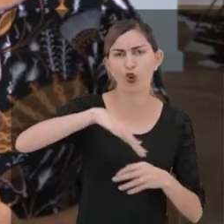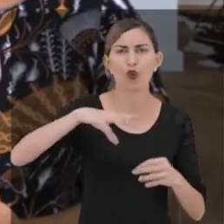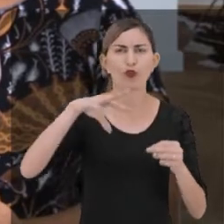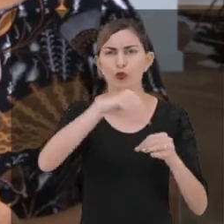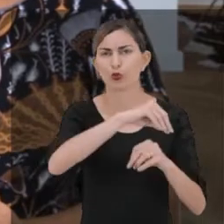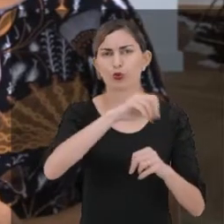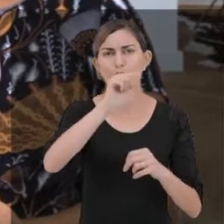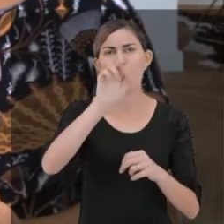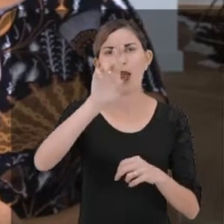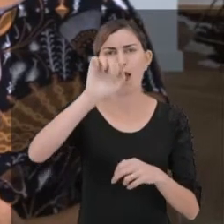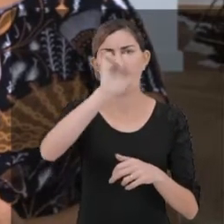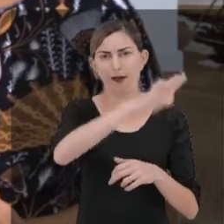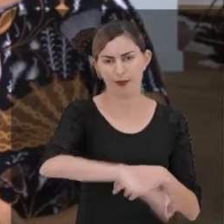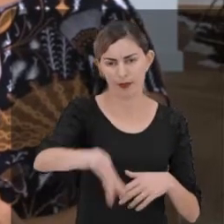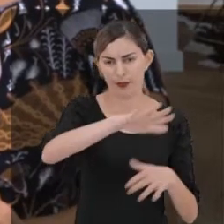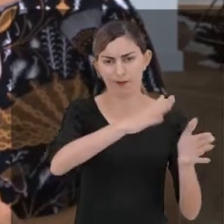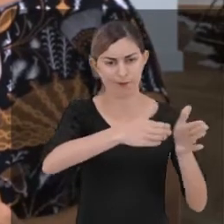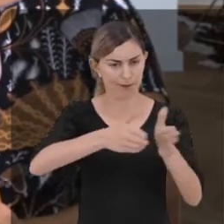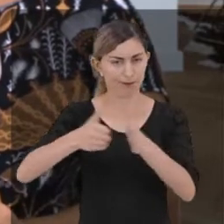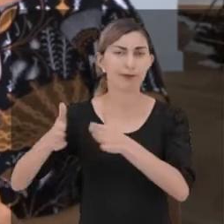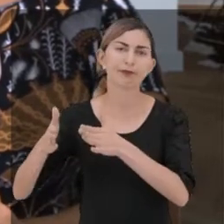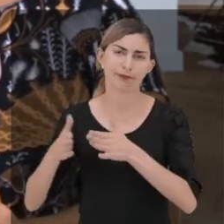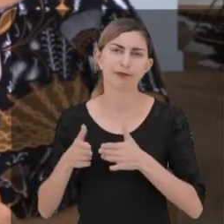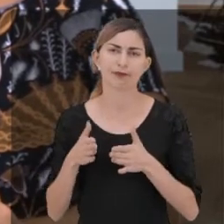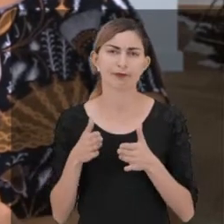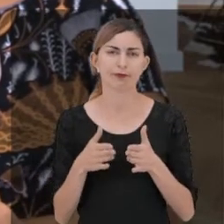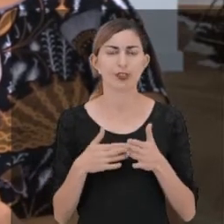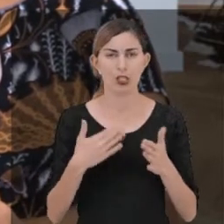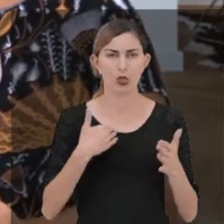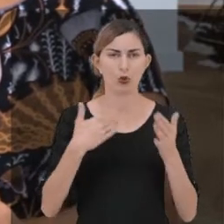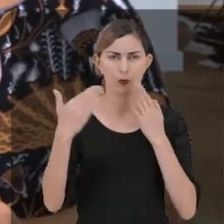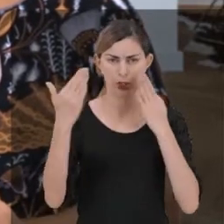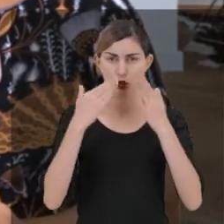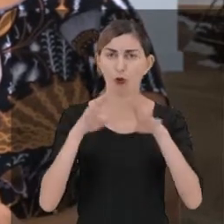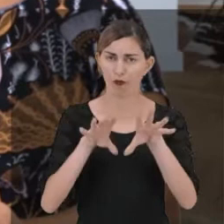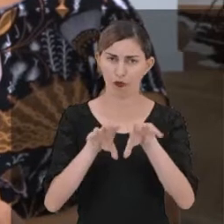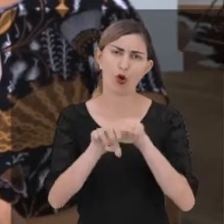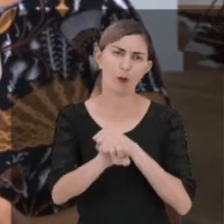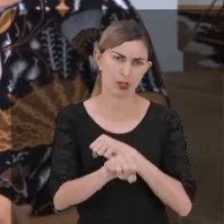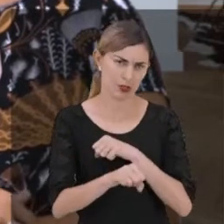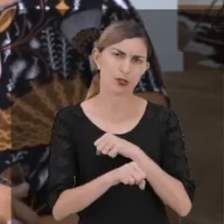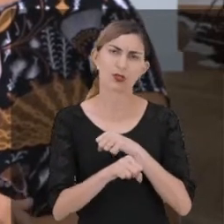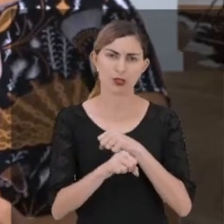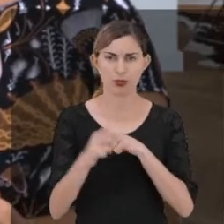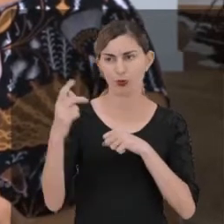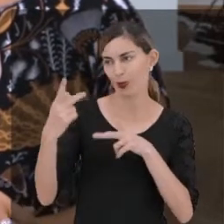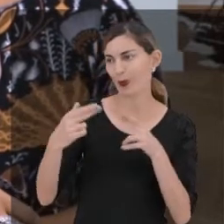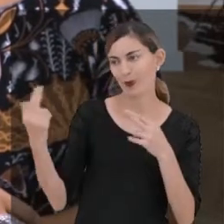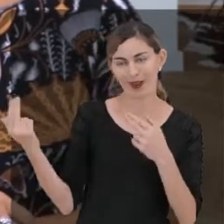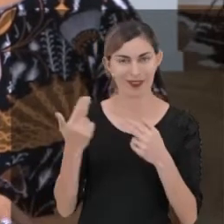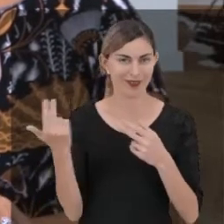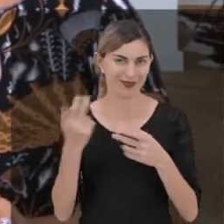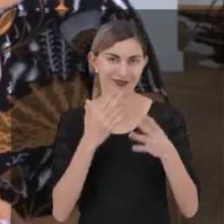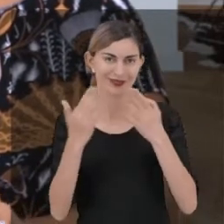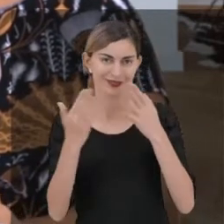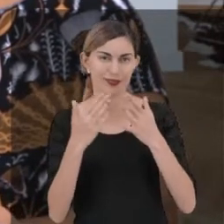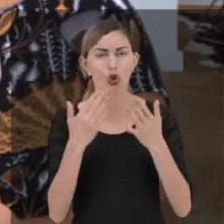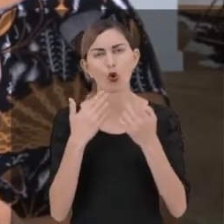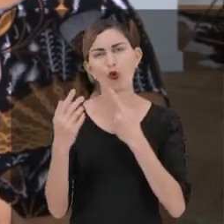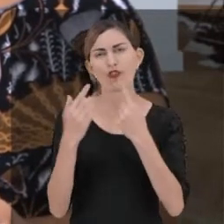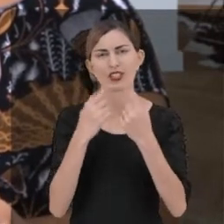as áreas da organização. Eu sou psicóloga de formação, como Silvia, e